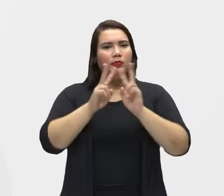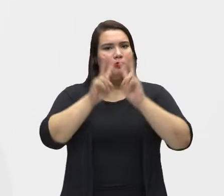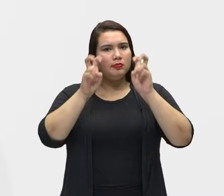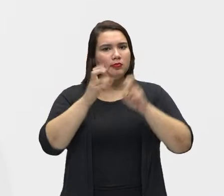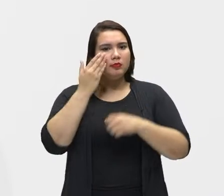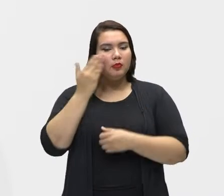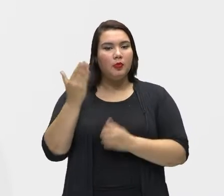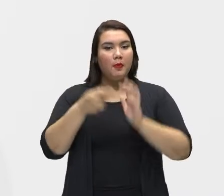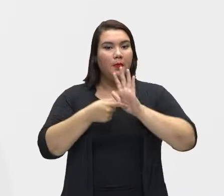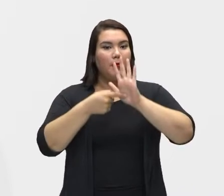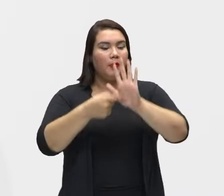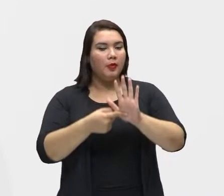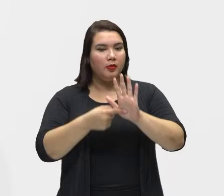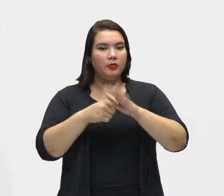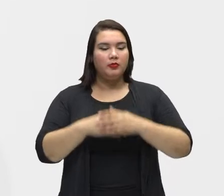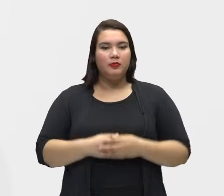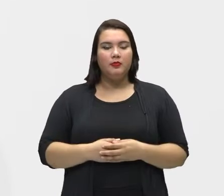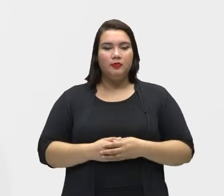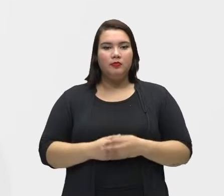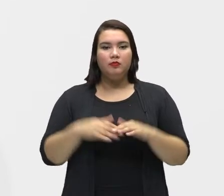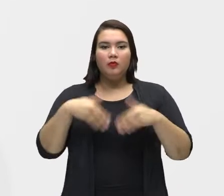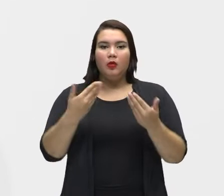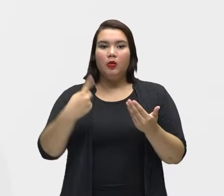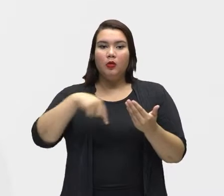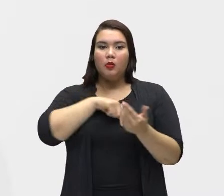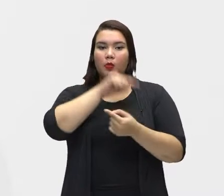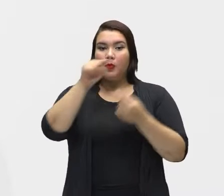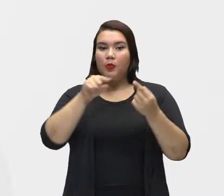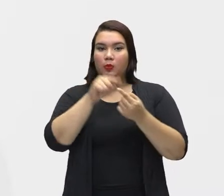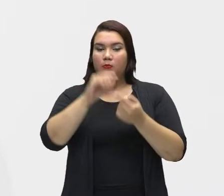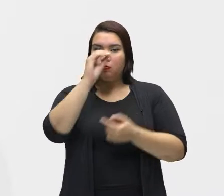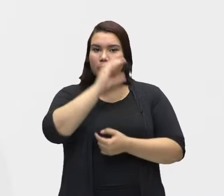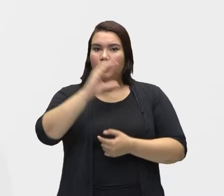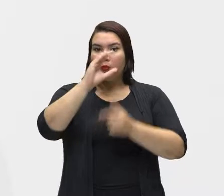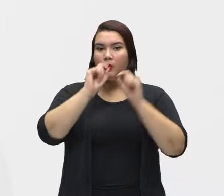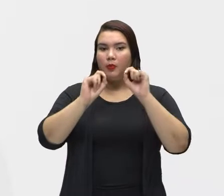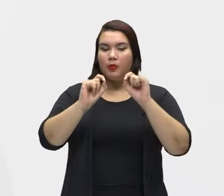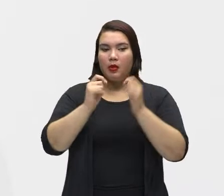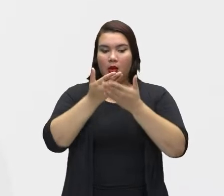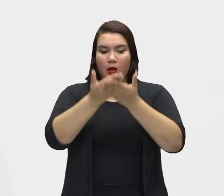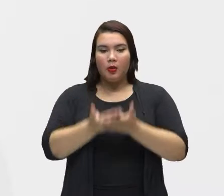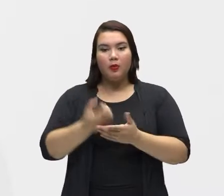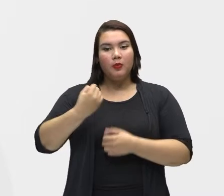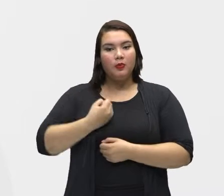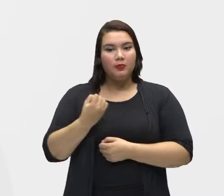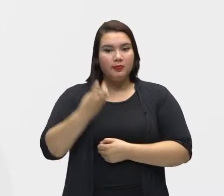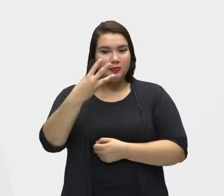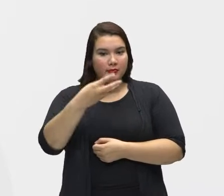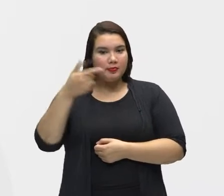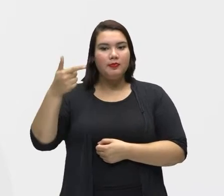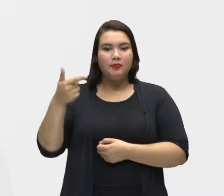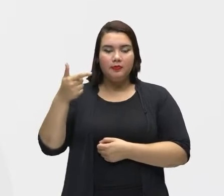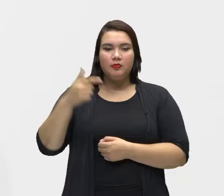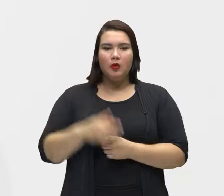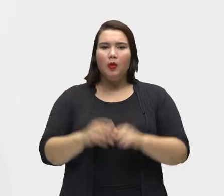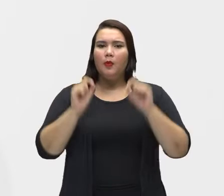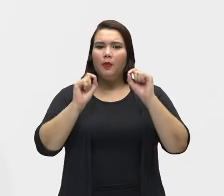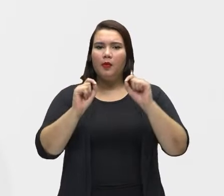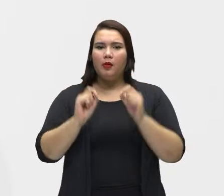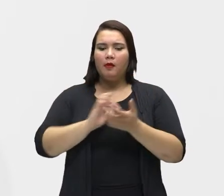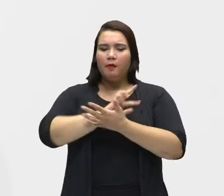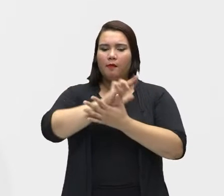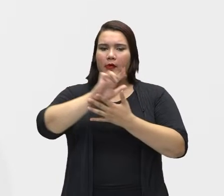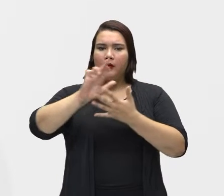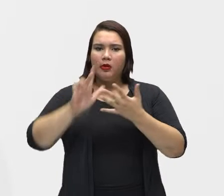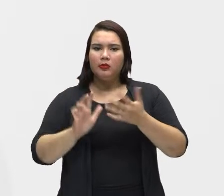aula aparecendo para você na telinha. Nosso objeto de conhecimento é as diferentes